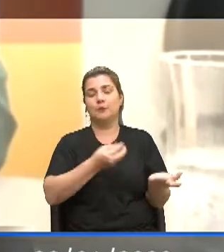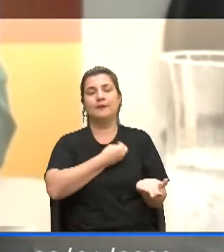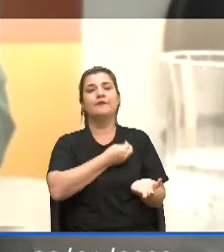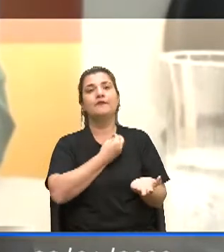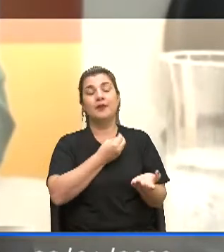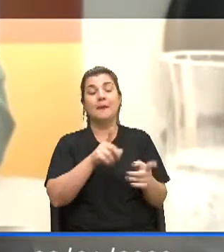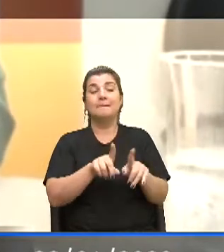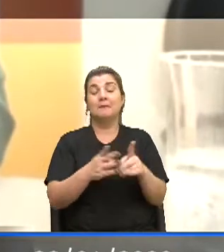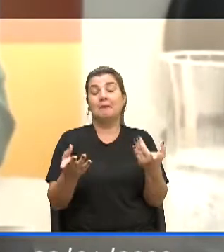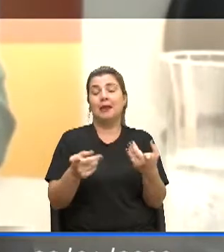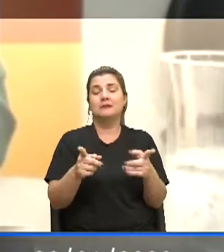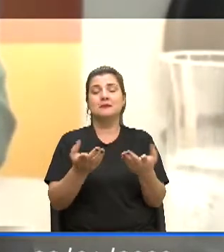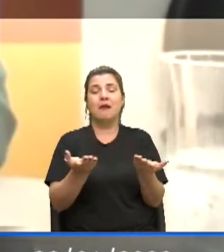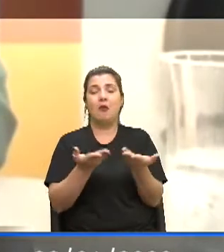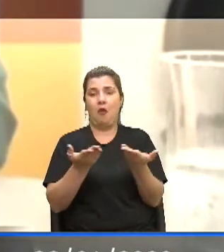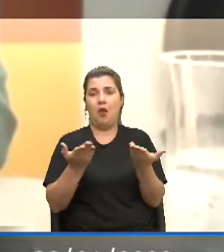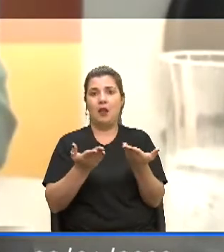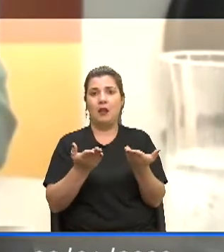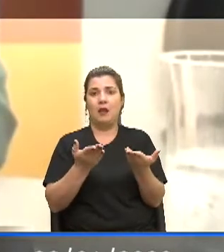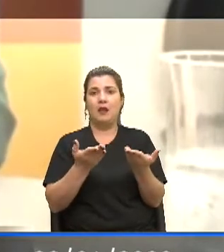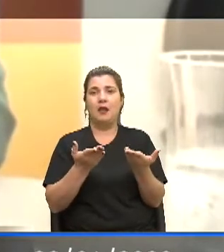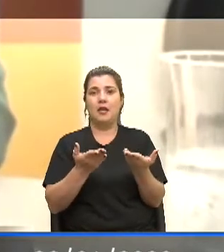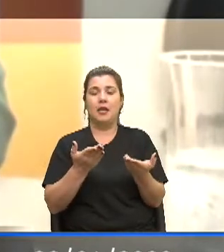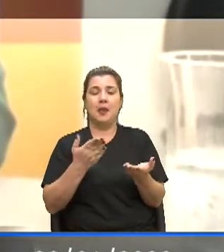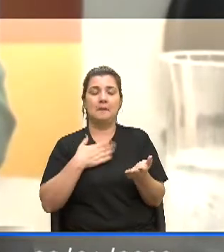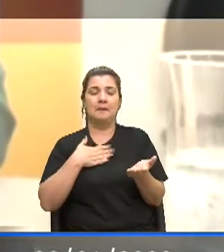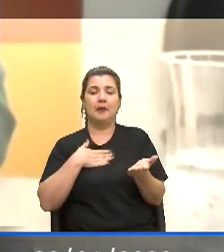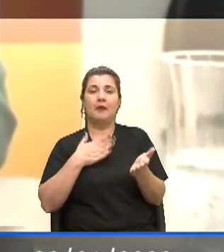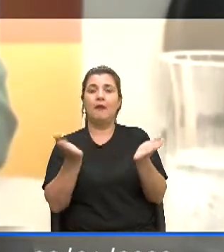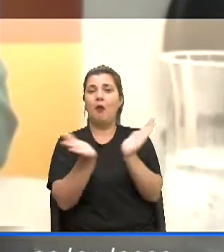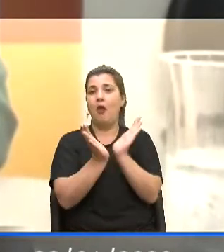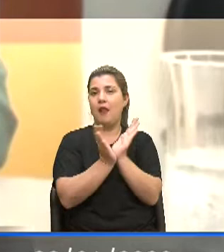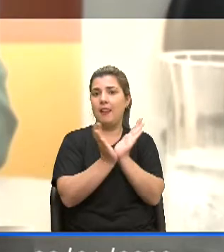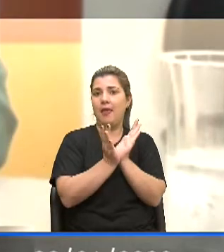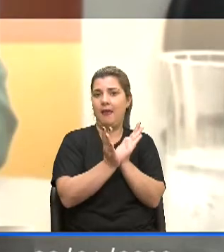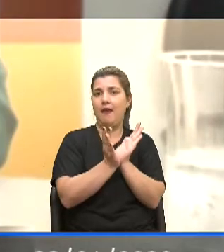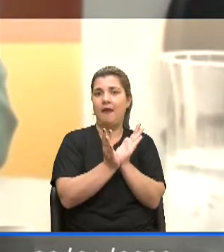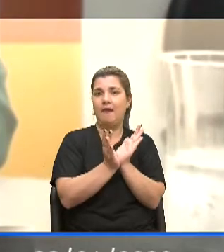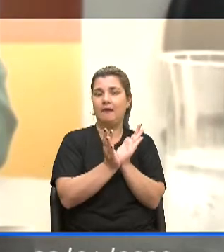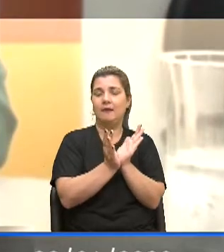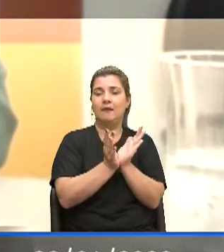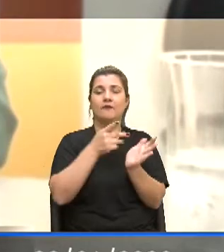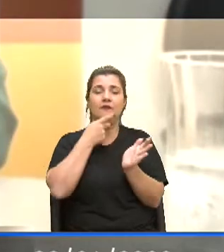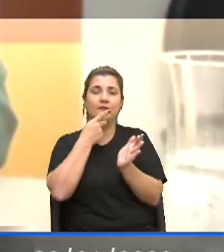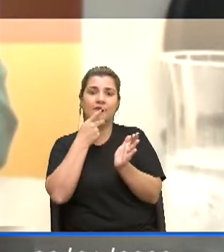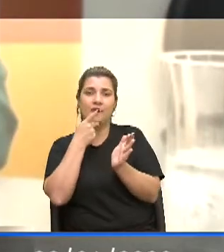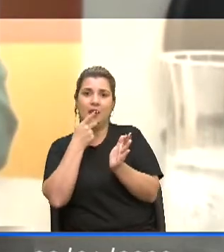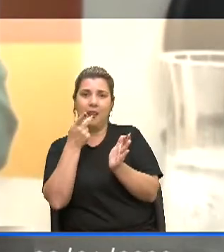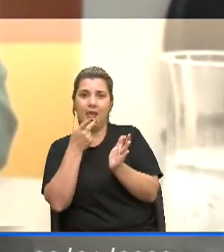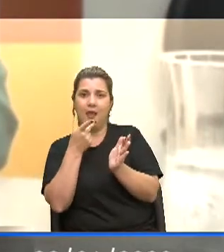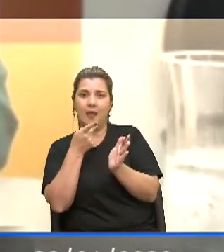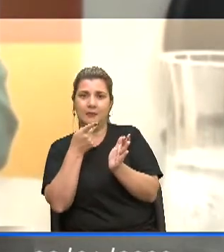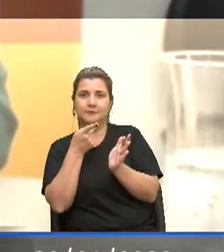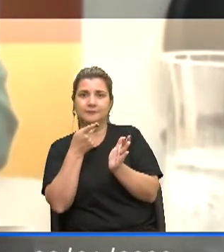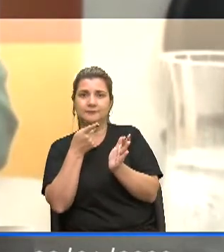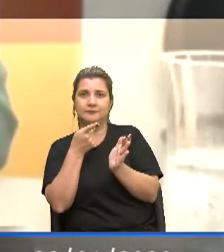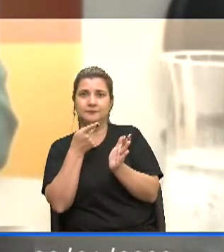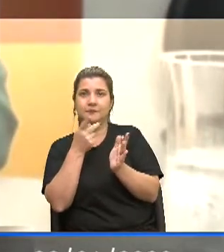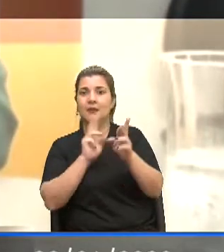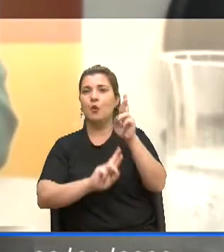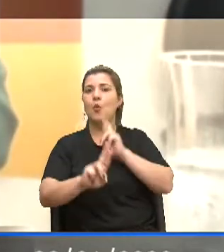passar então para a Tani, para que ela possa falar em relação ao surto, já que esse